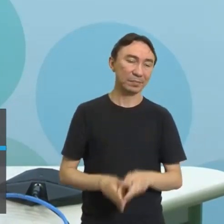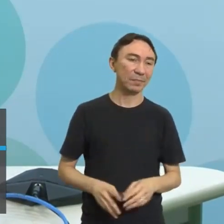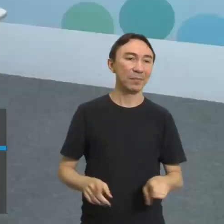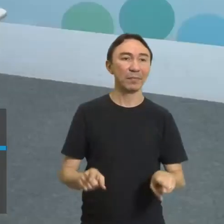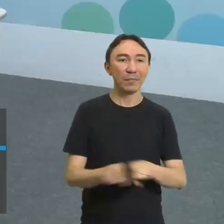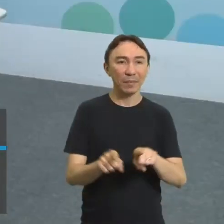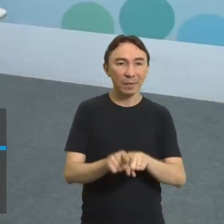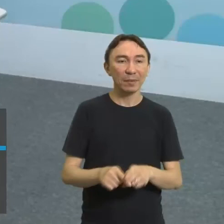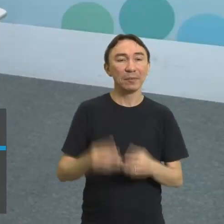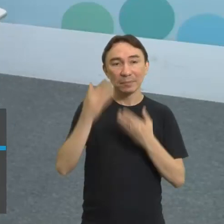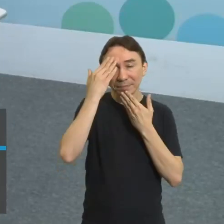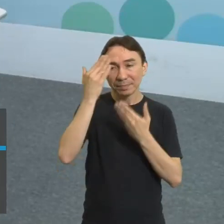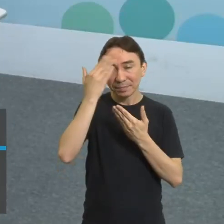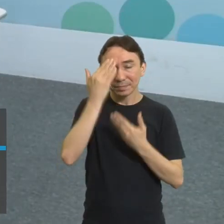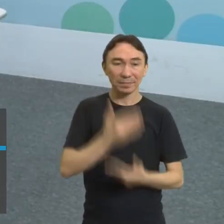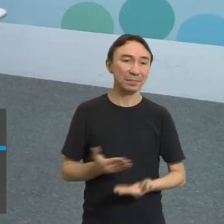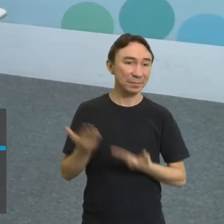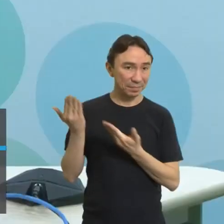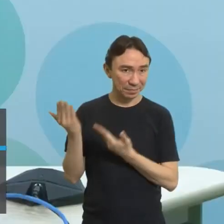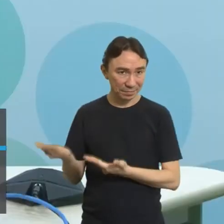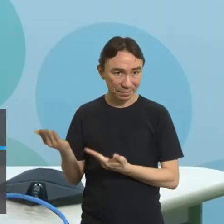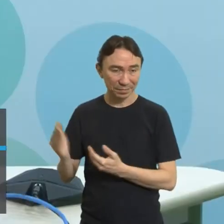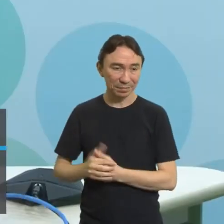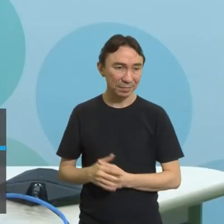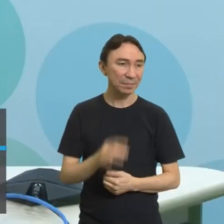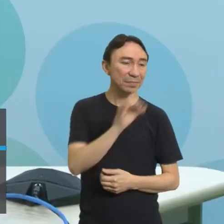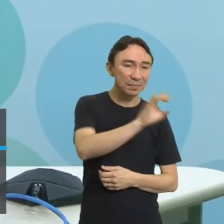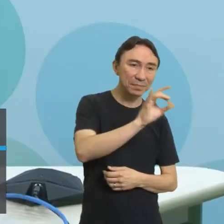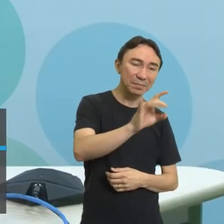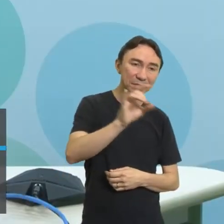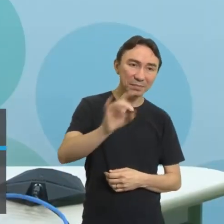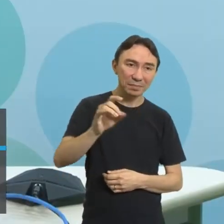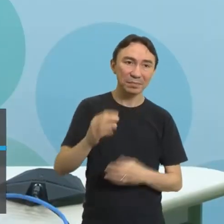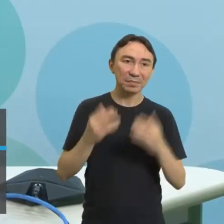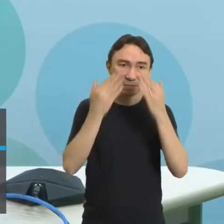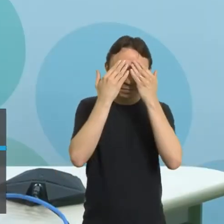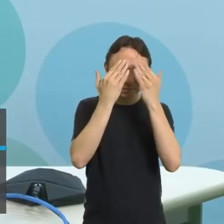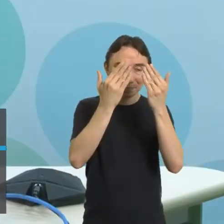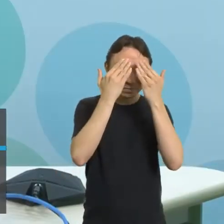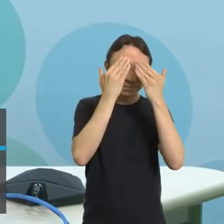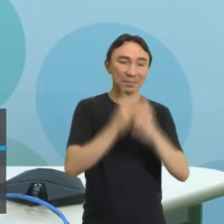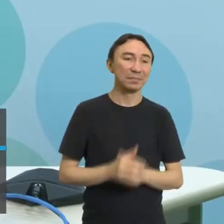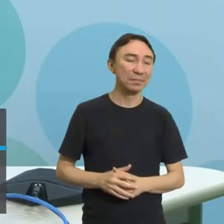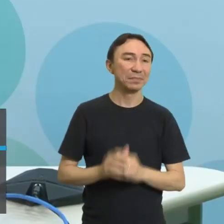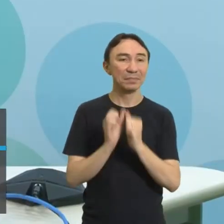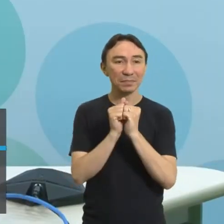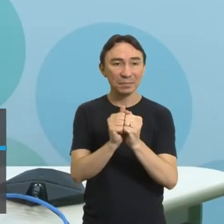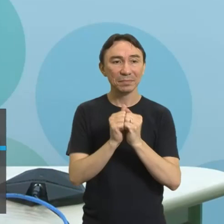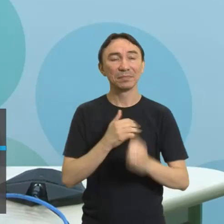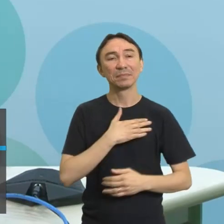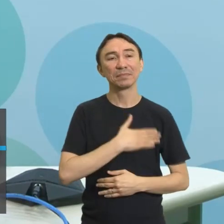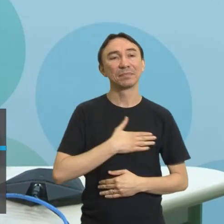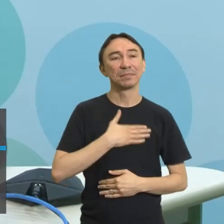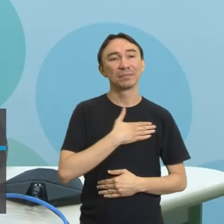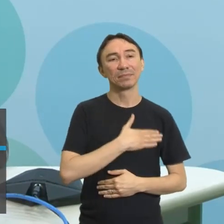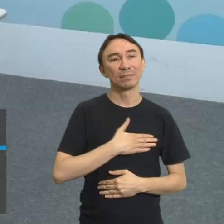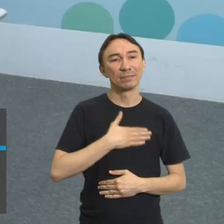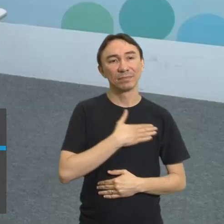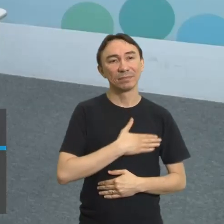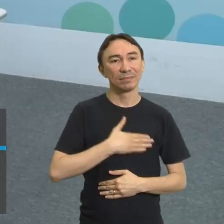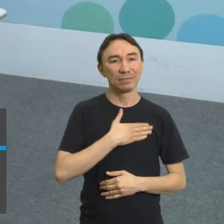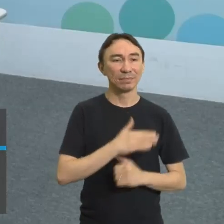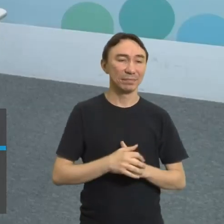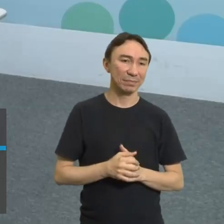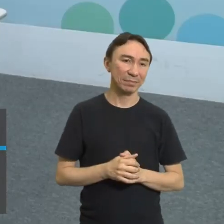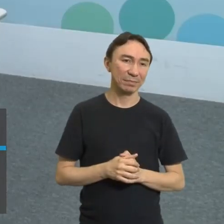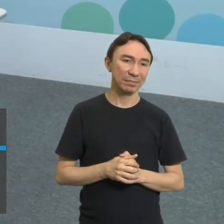a Letícia, queria agradecer a cada um e cada uma de vocês, foi um prazer estar aqui com vocês novamente. E é isso,